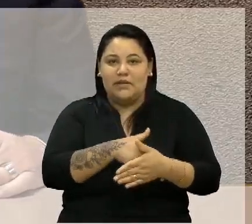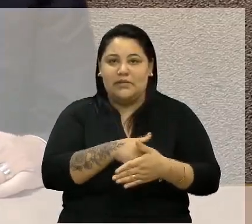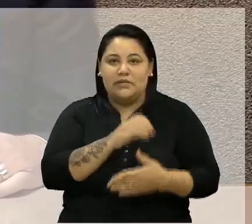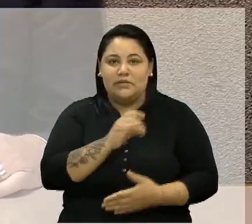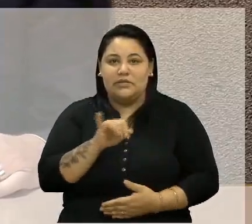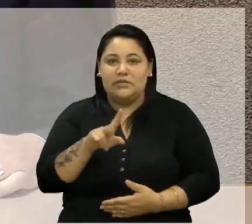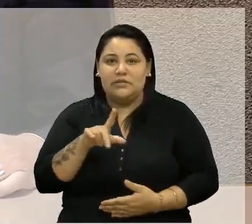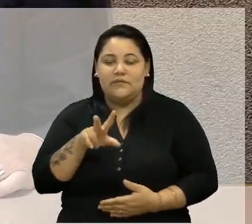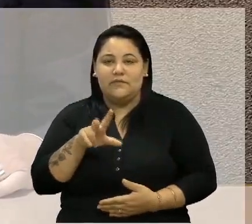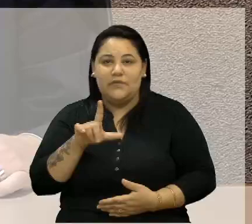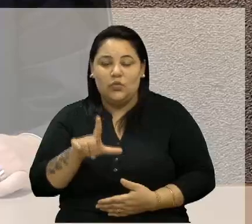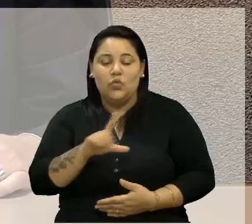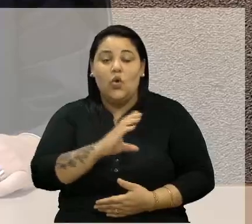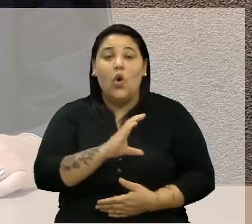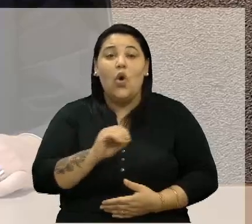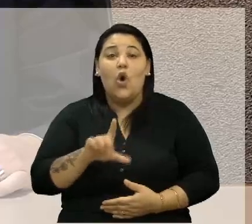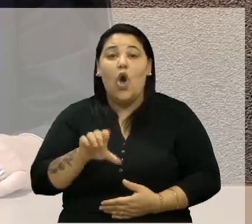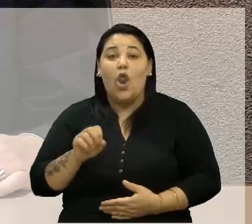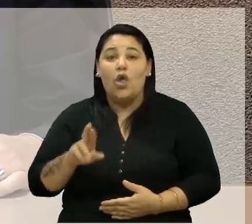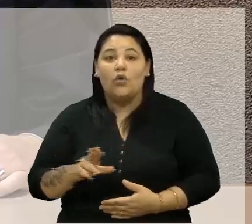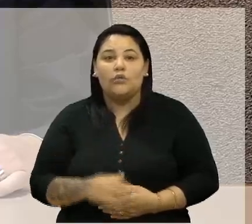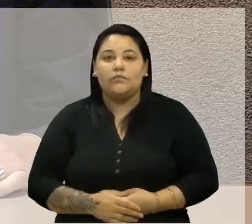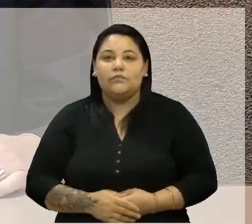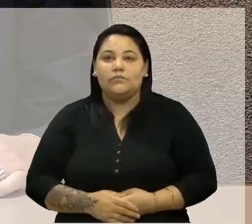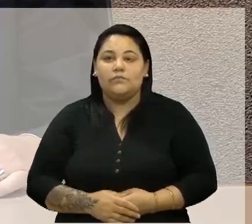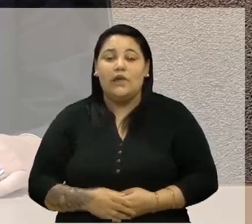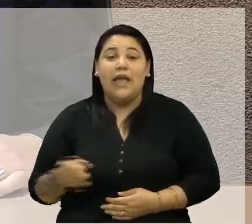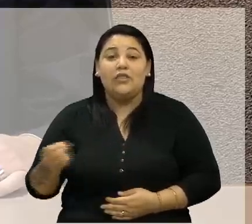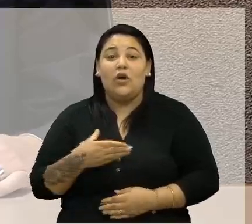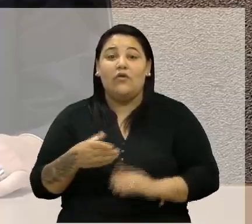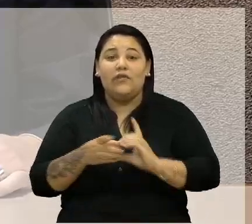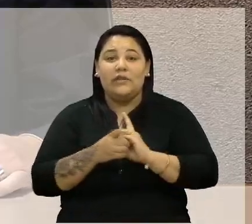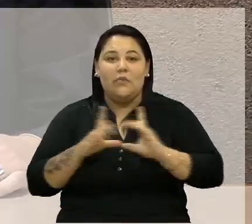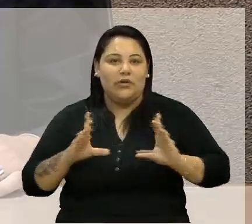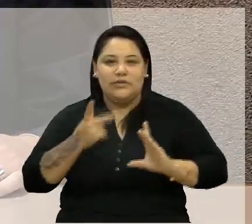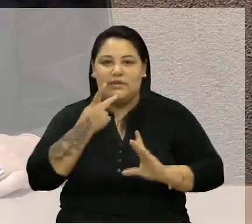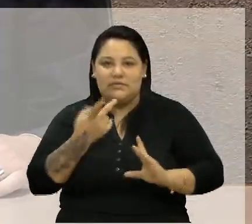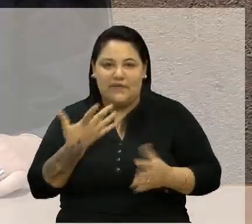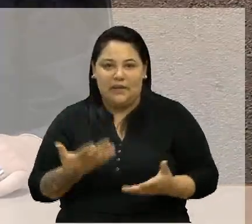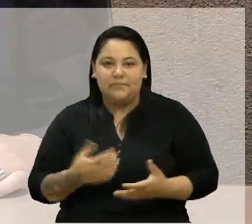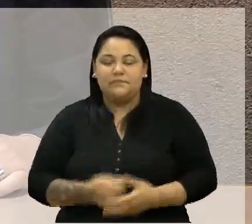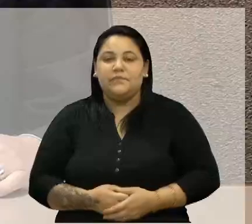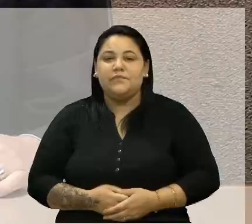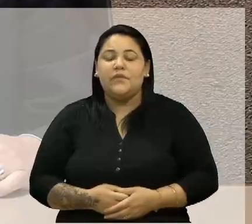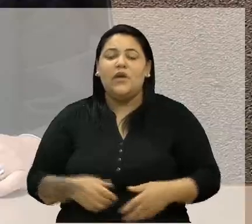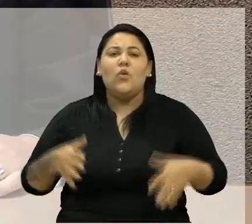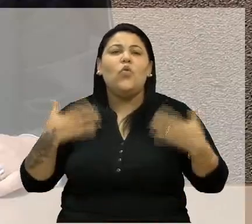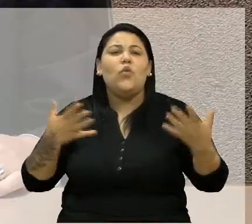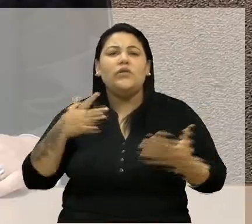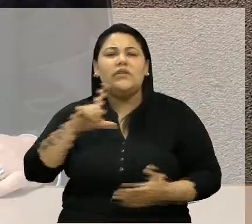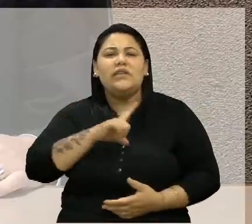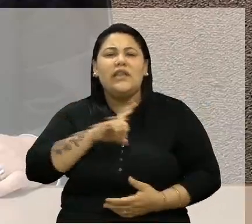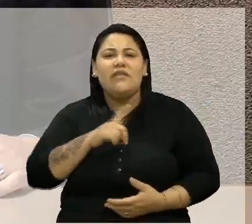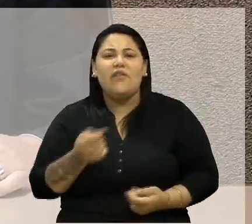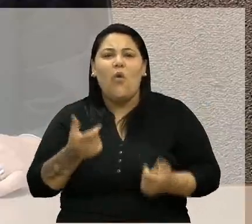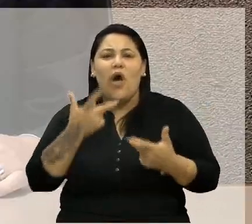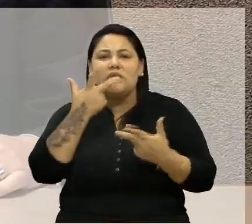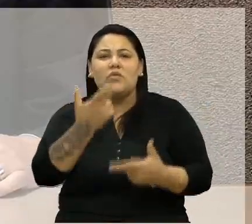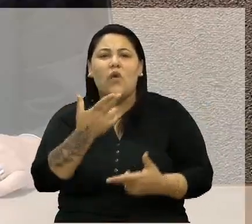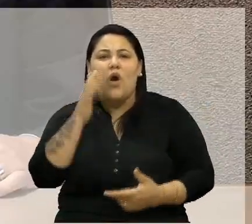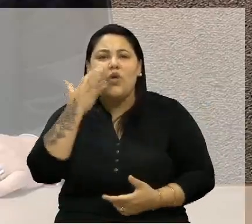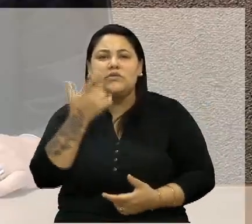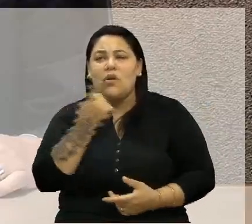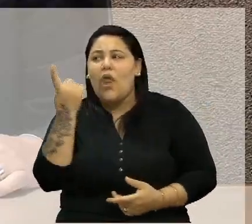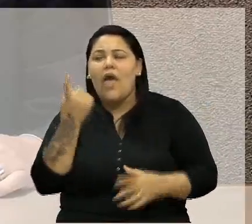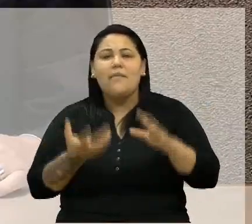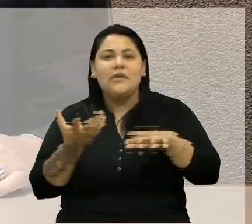Collor de Mello, né? Ou chamada a nova democracia, como eles dizem, né? Quando é que houve uma coisa parecida em